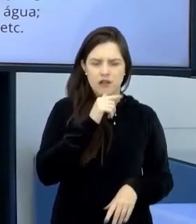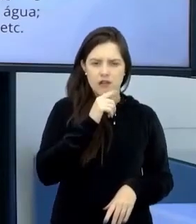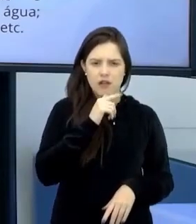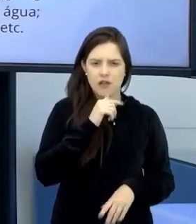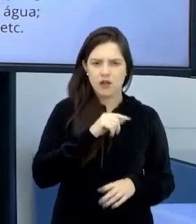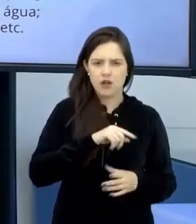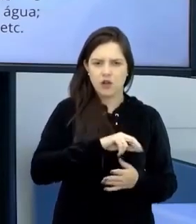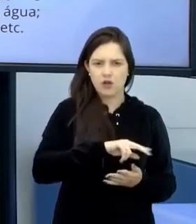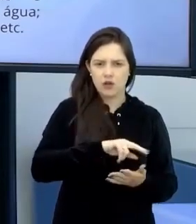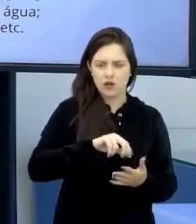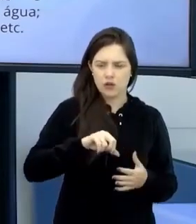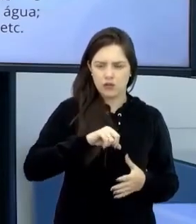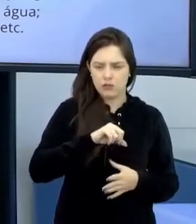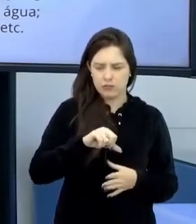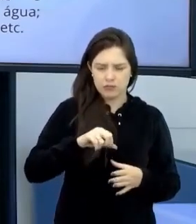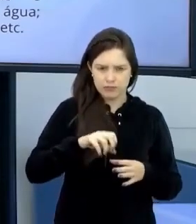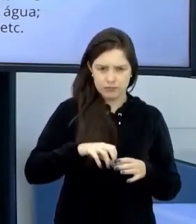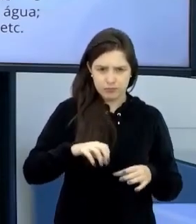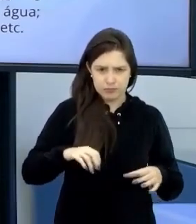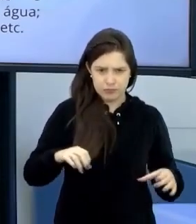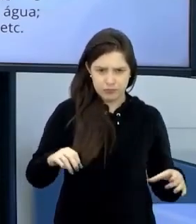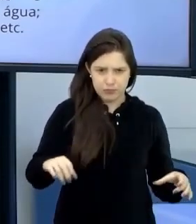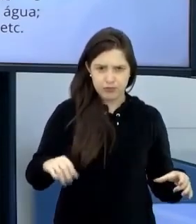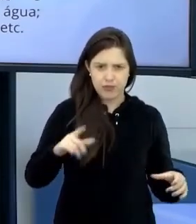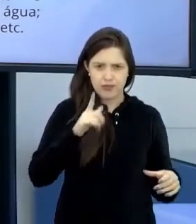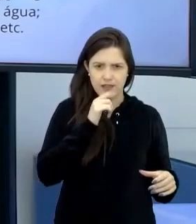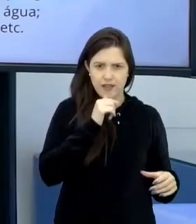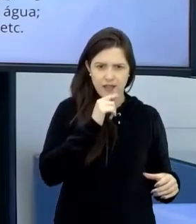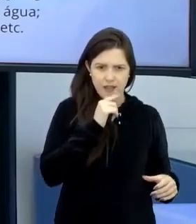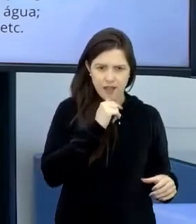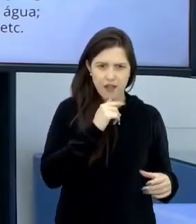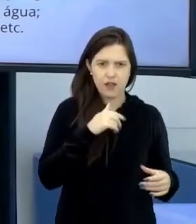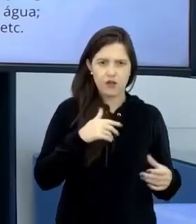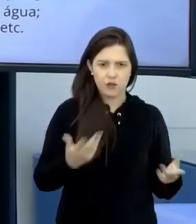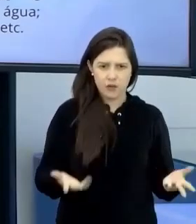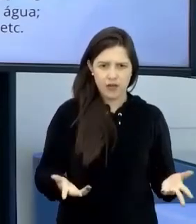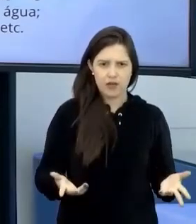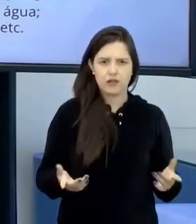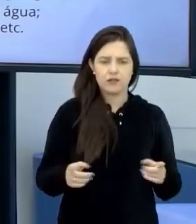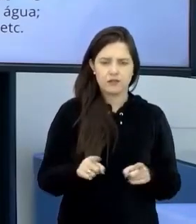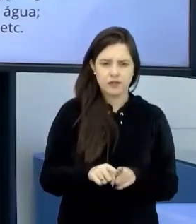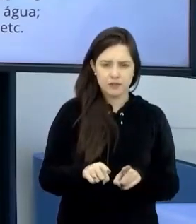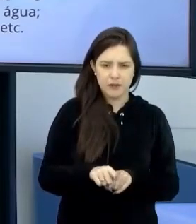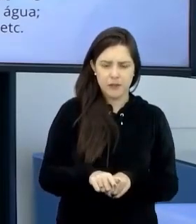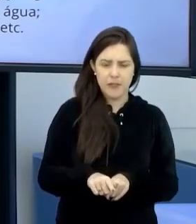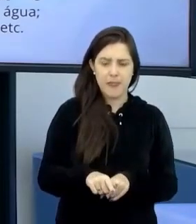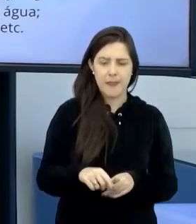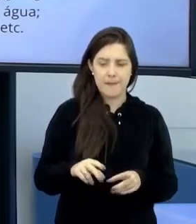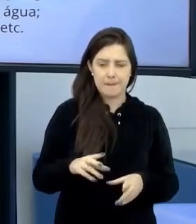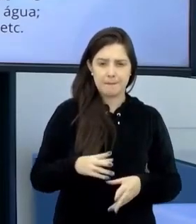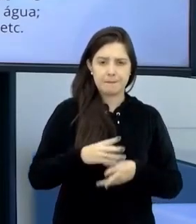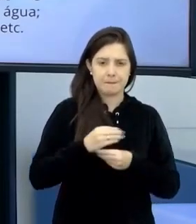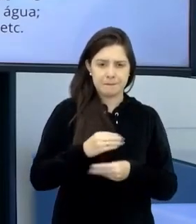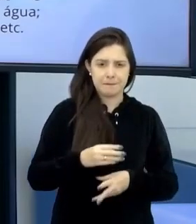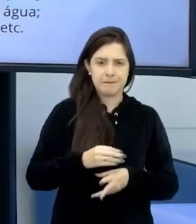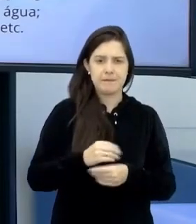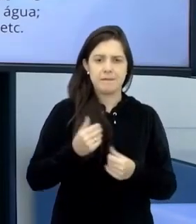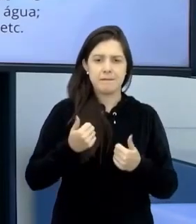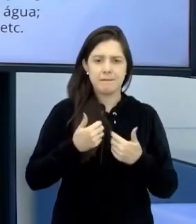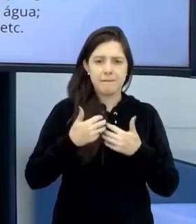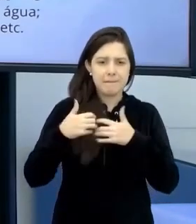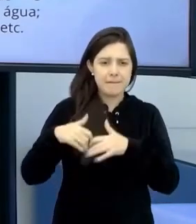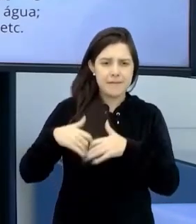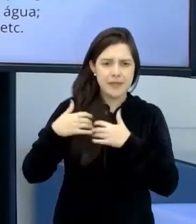separado. Mas você pode ter certeza que uma ou outra molécula escapou e ele está solubilizado ali. E é por isso que nós temos que ter